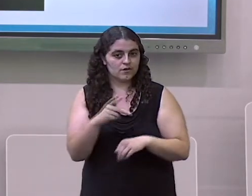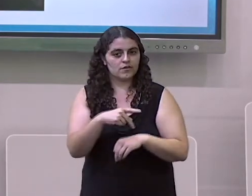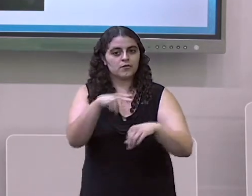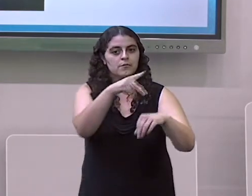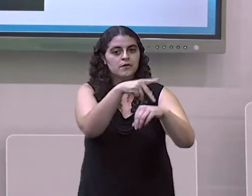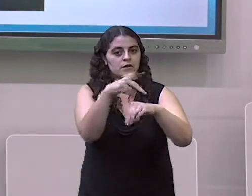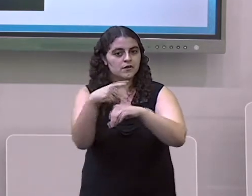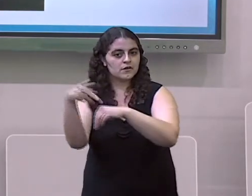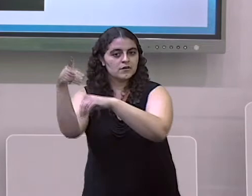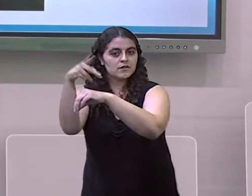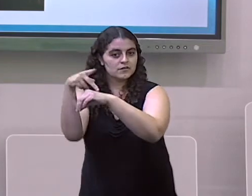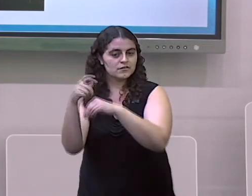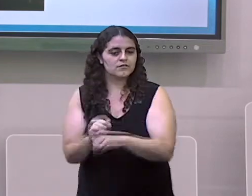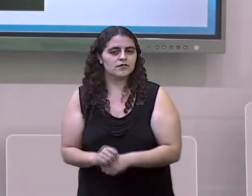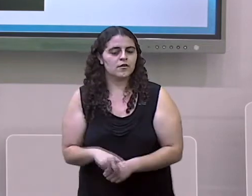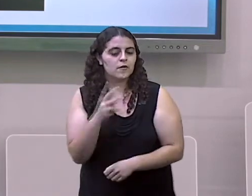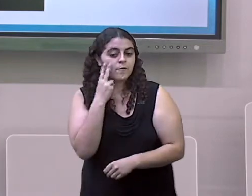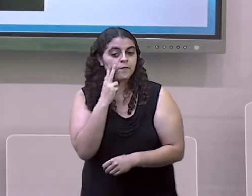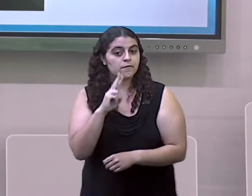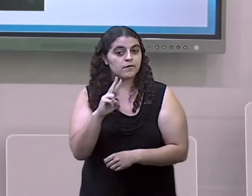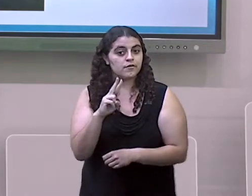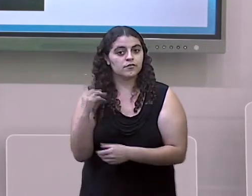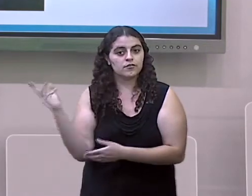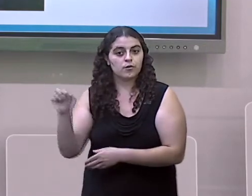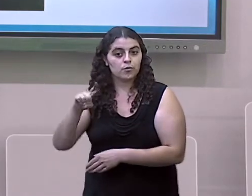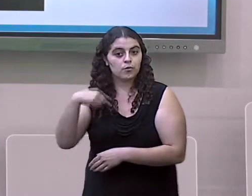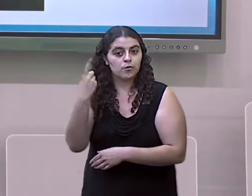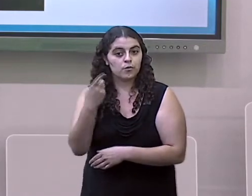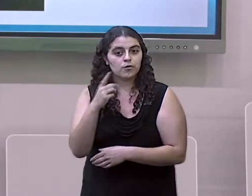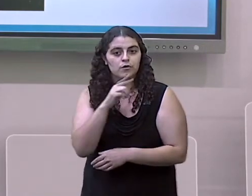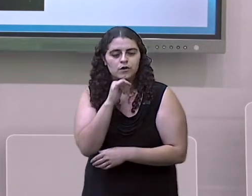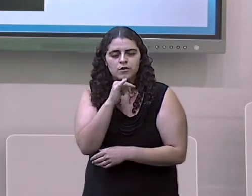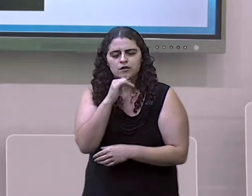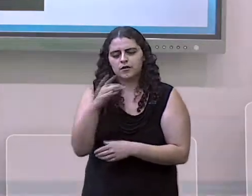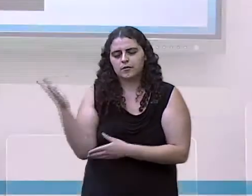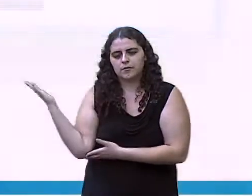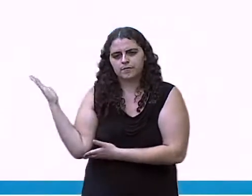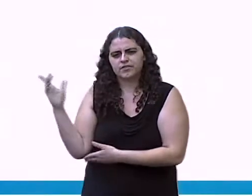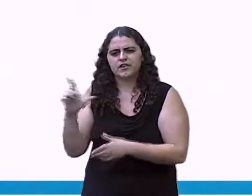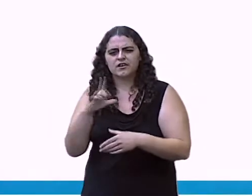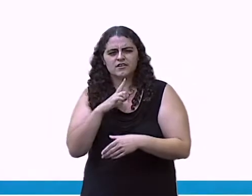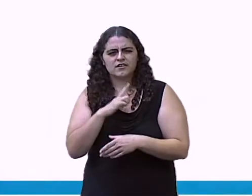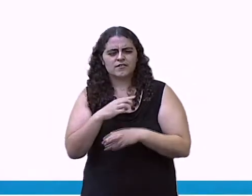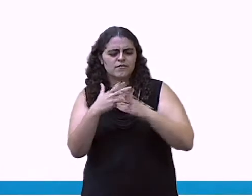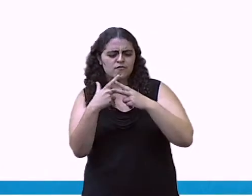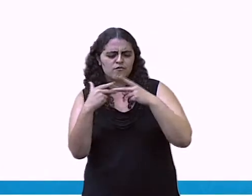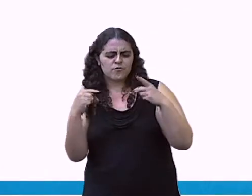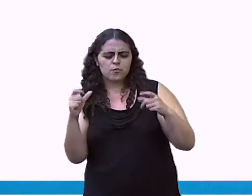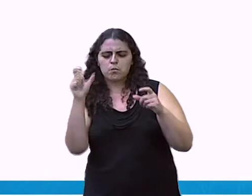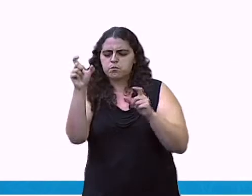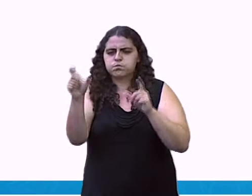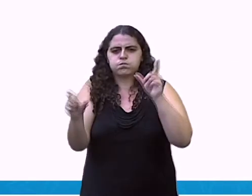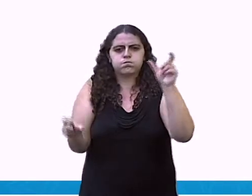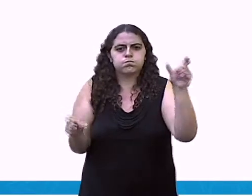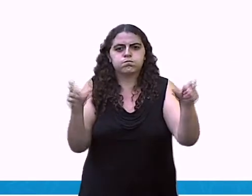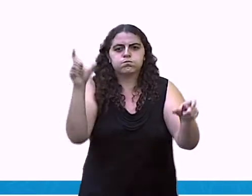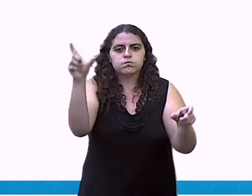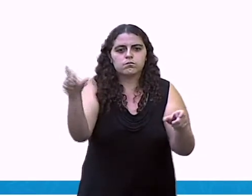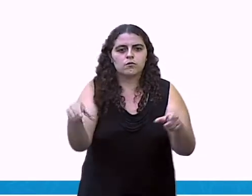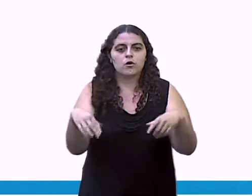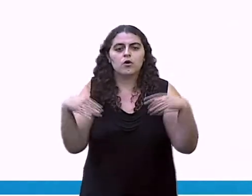situação, veja bem, nós temos aí várias pessoas. Se eu fazer a pergunta para você, será que